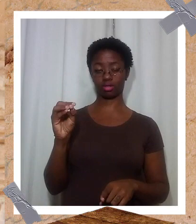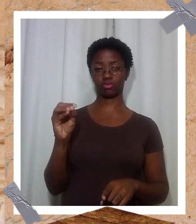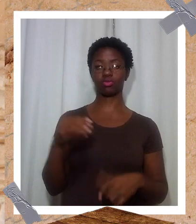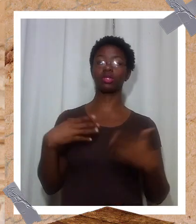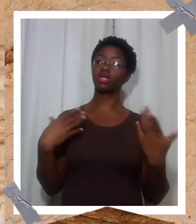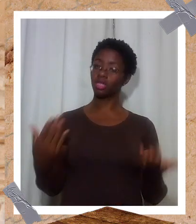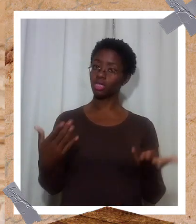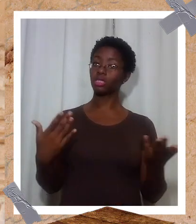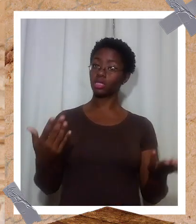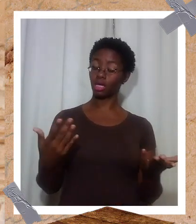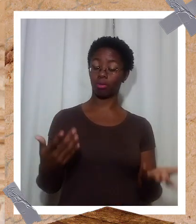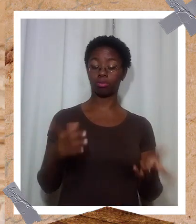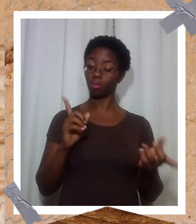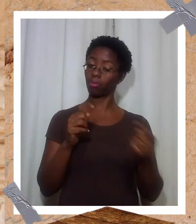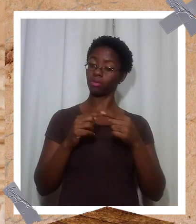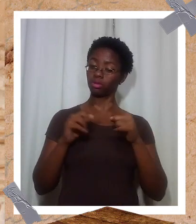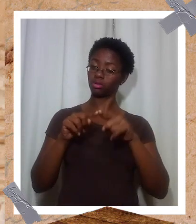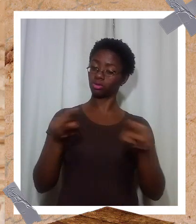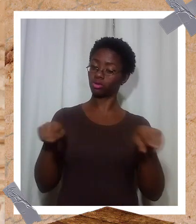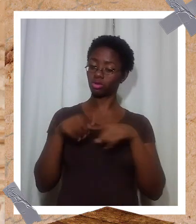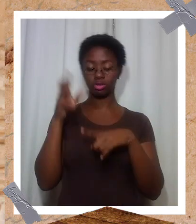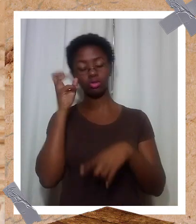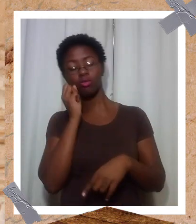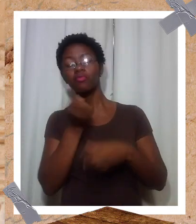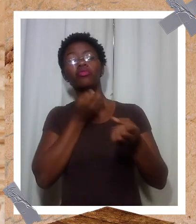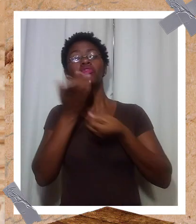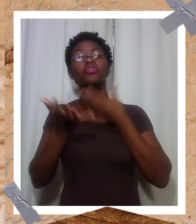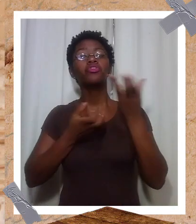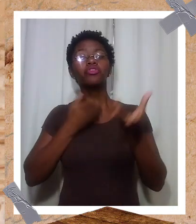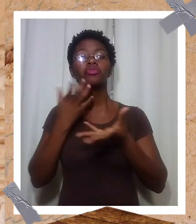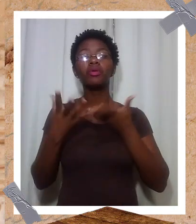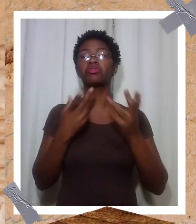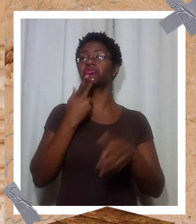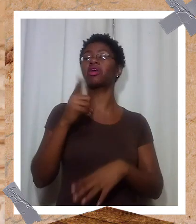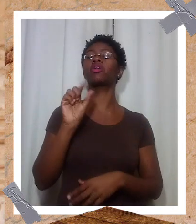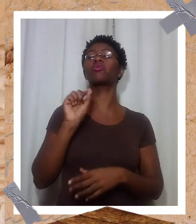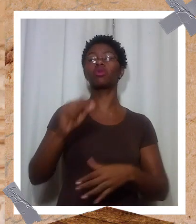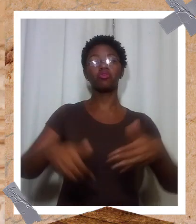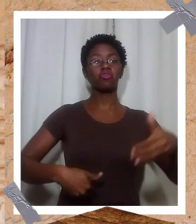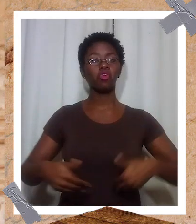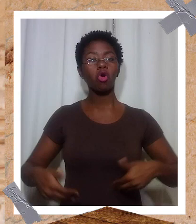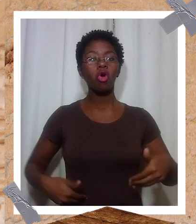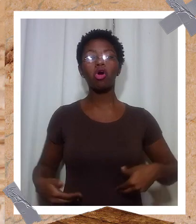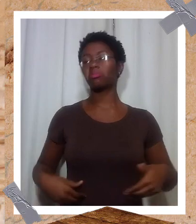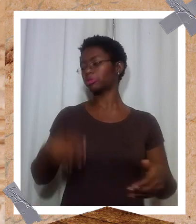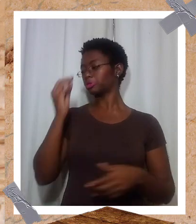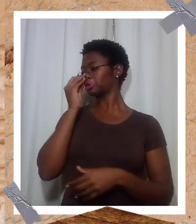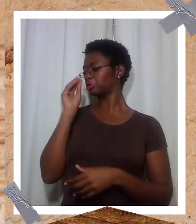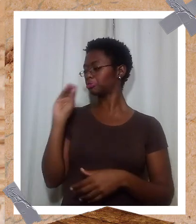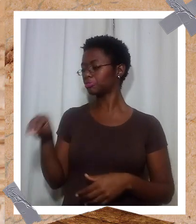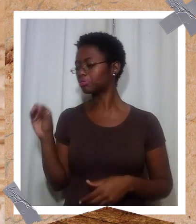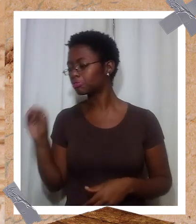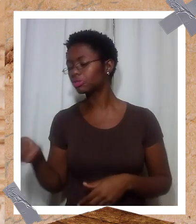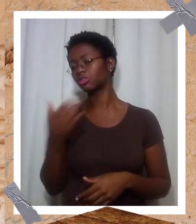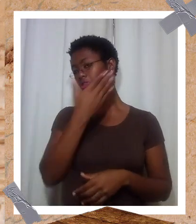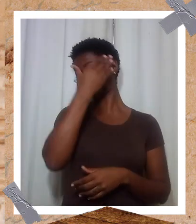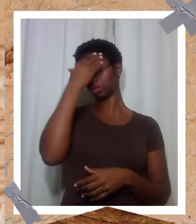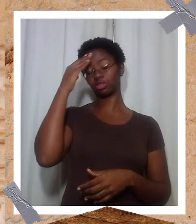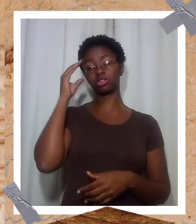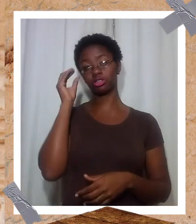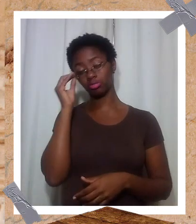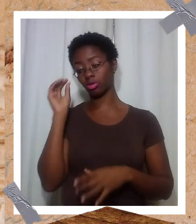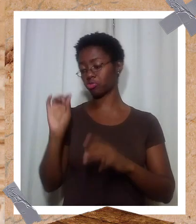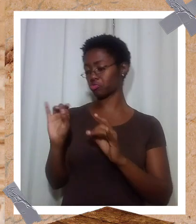autora homenageada menciona como essa realidade de fome, de abandono, de esquecimento, porém também do